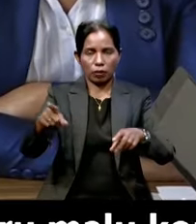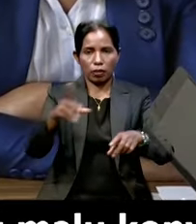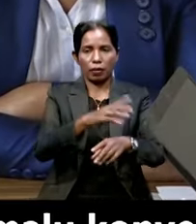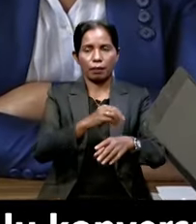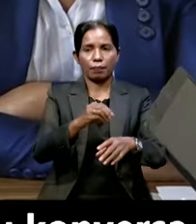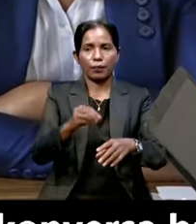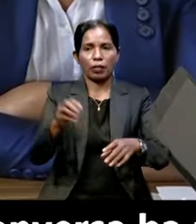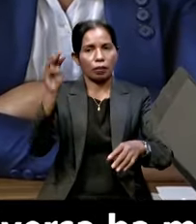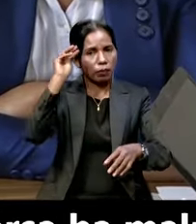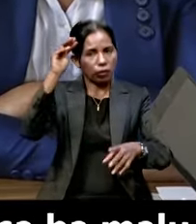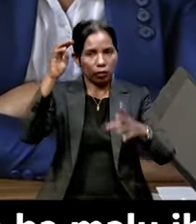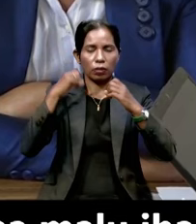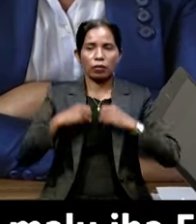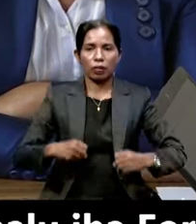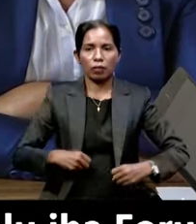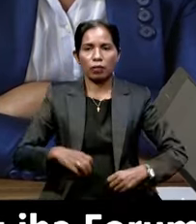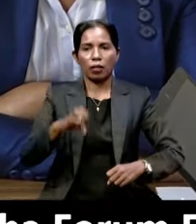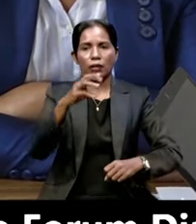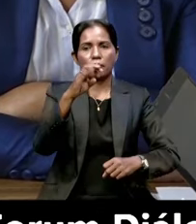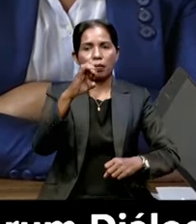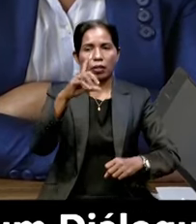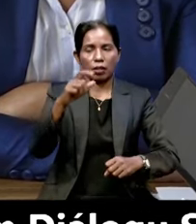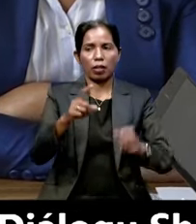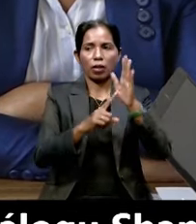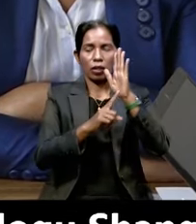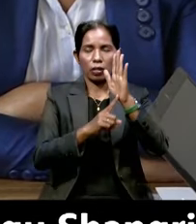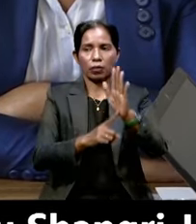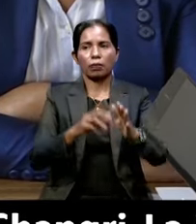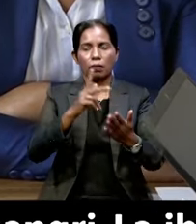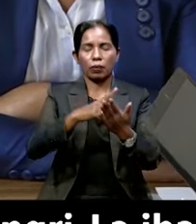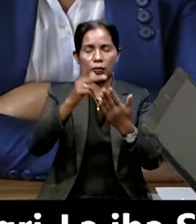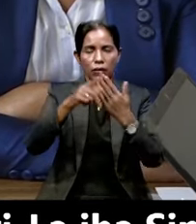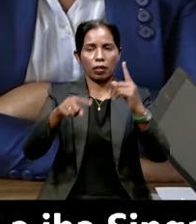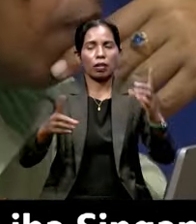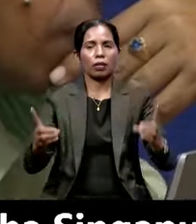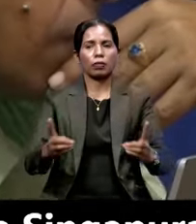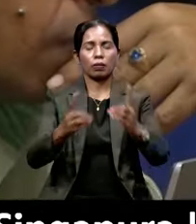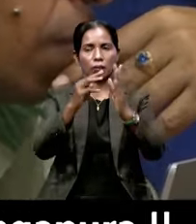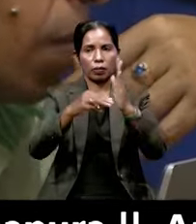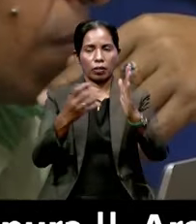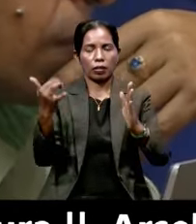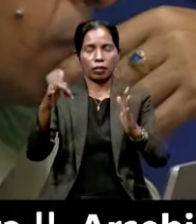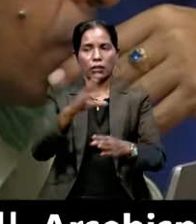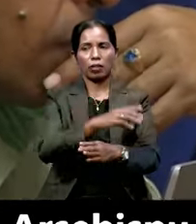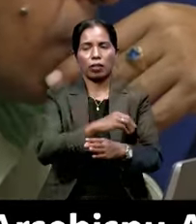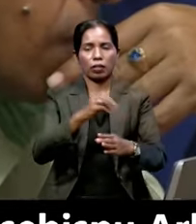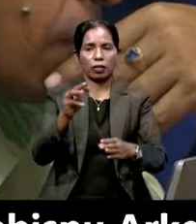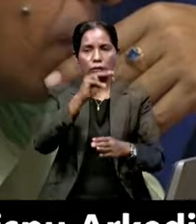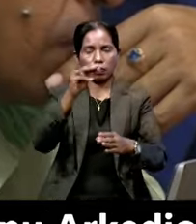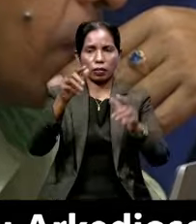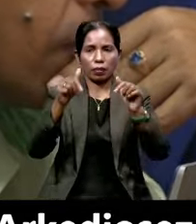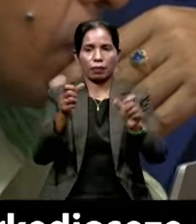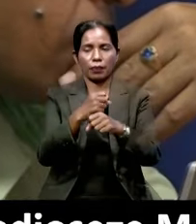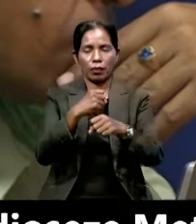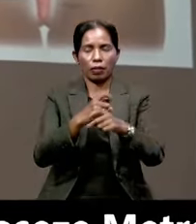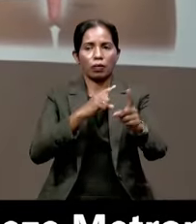Saúde e a Ministério da Saúde, Emília Mendonça, hatu assunto né? Banhira a sorumalo medesira e a caicoli dili segunda né? Rodihalo